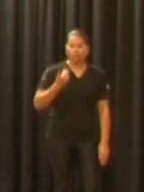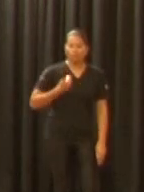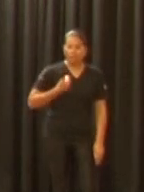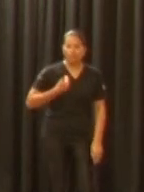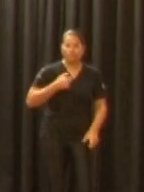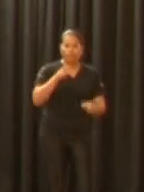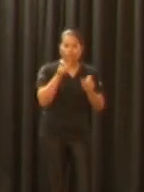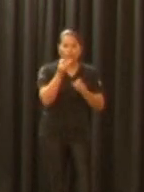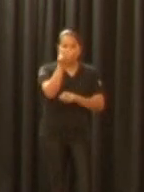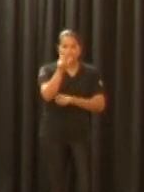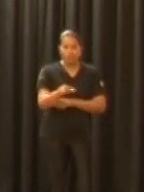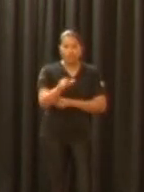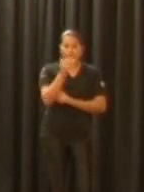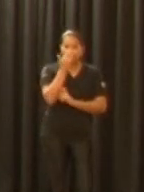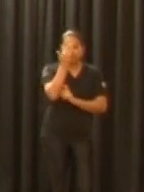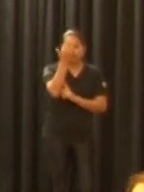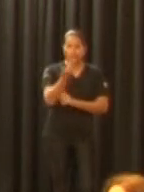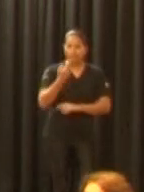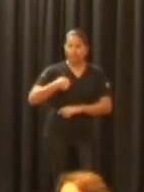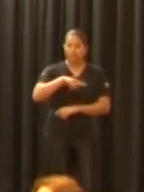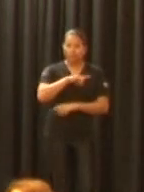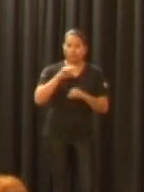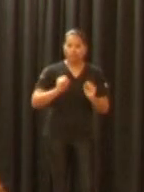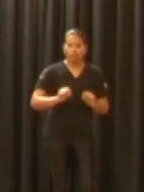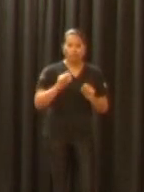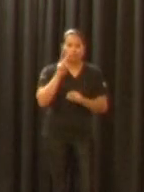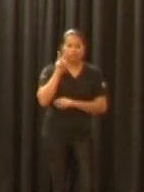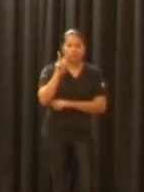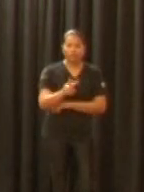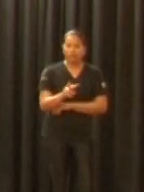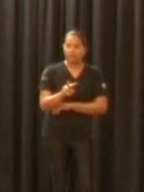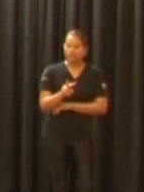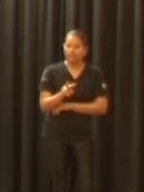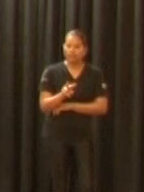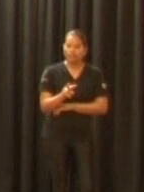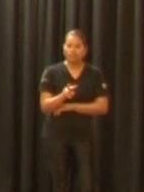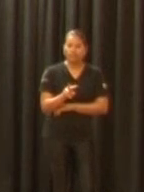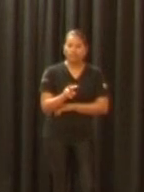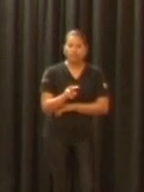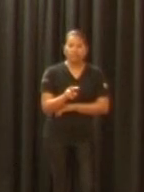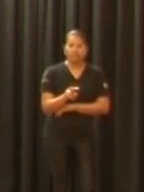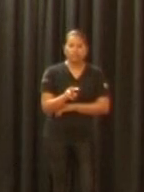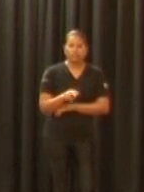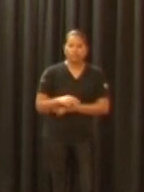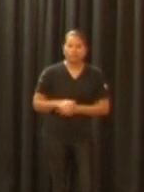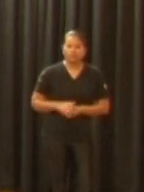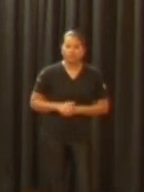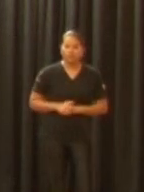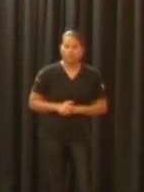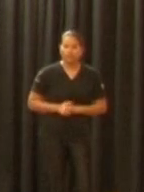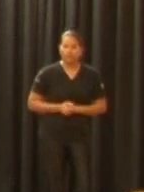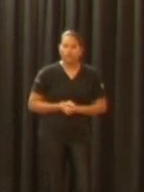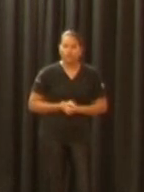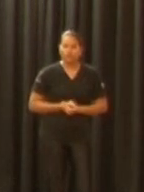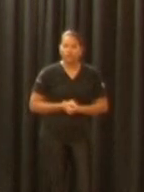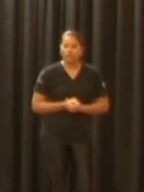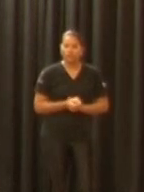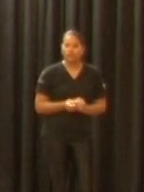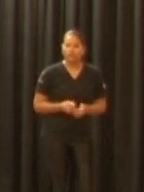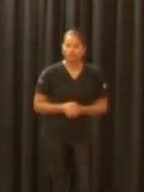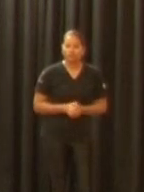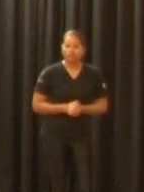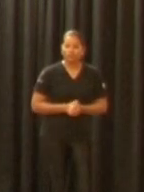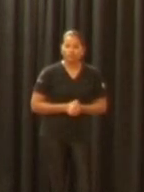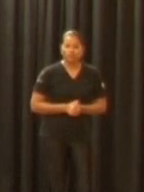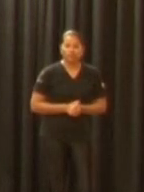Isso, quem quiser perguntar, por favor, venha para mais para frente para a Anaí poder fazer a leitura labial e não coloque o